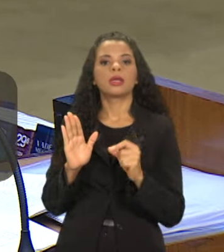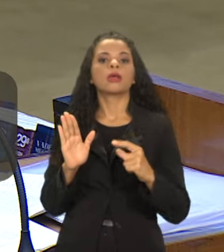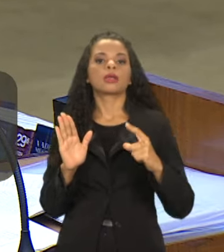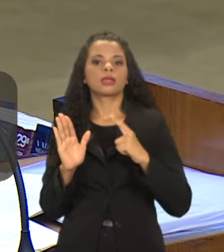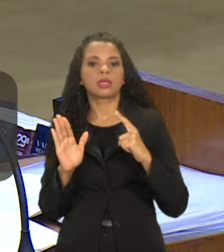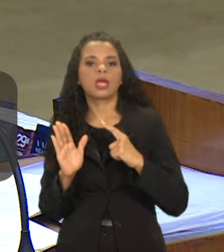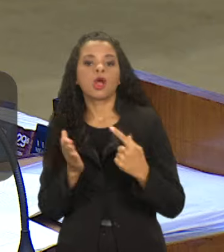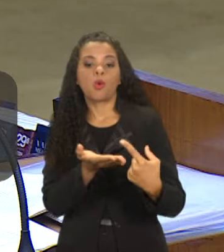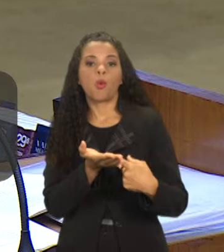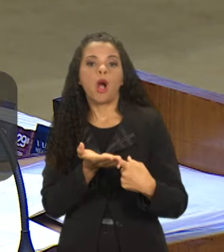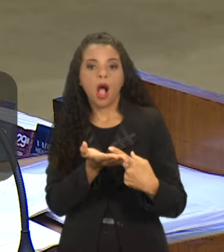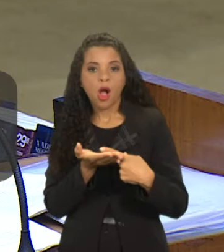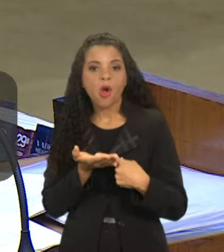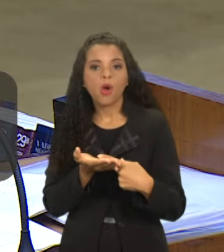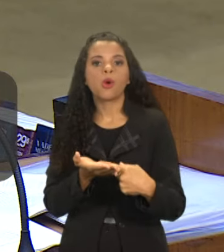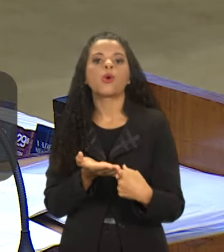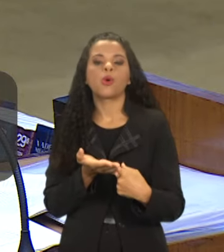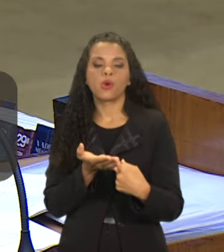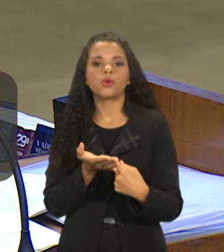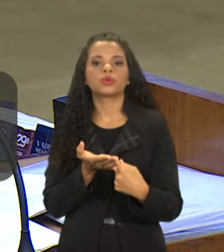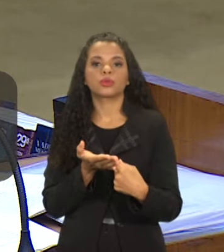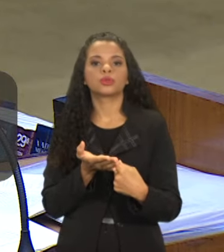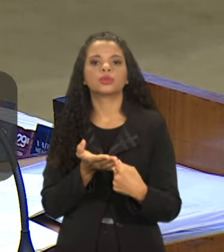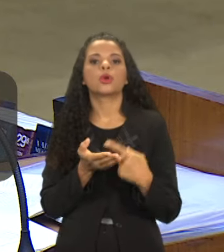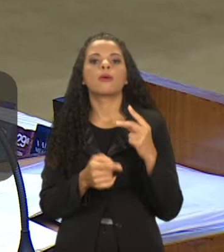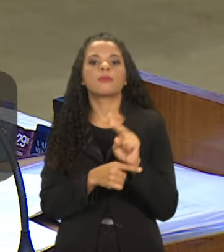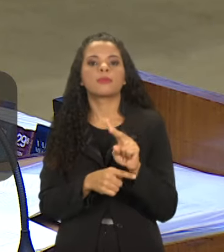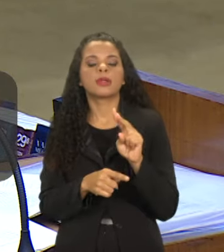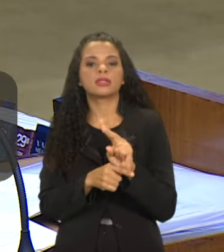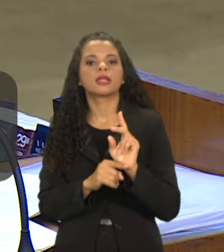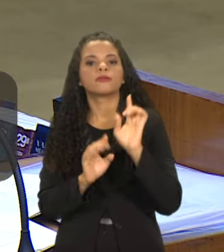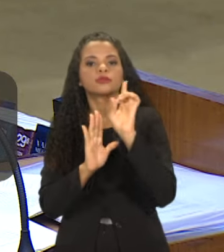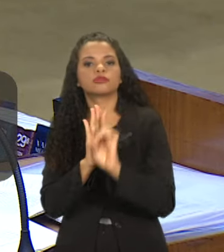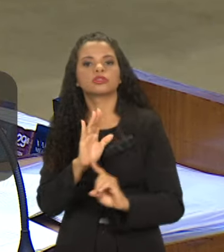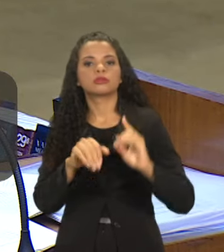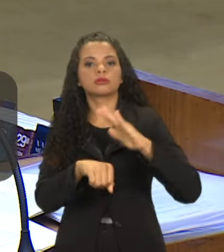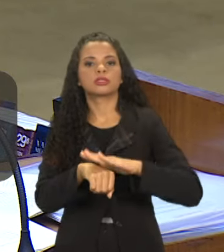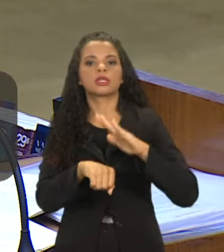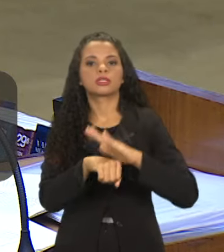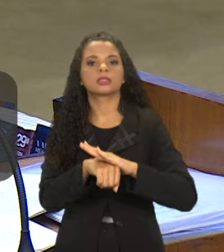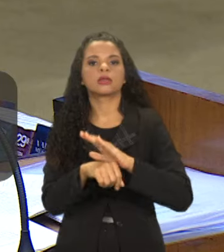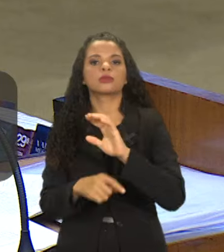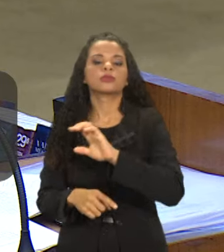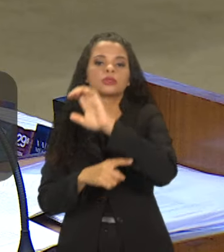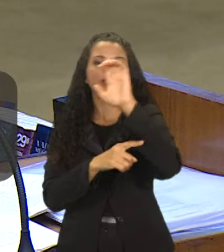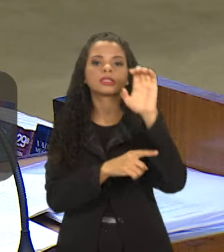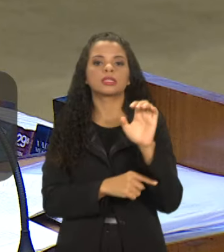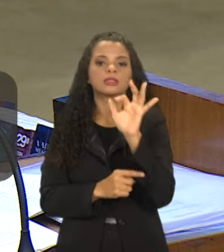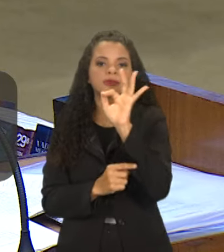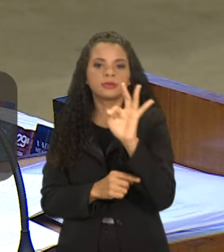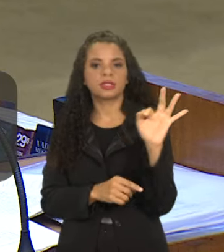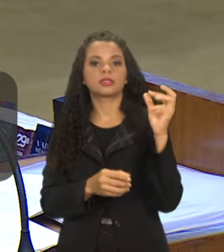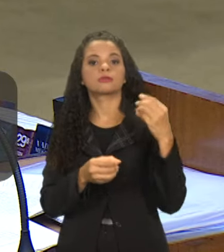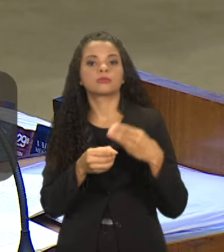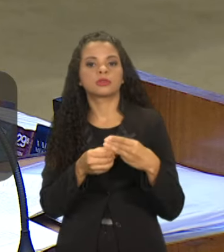acordo preserva o direito de ação dos entes federativos municipais. Então, é